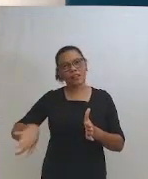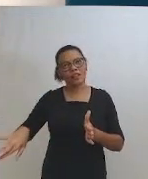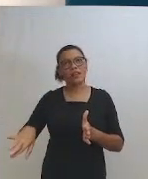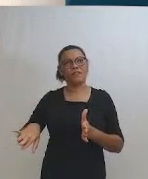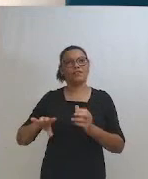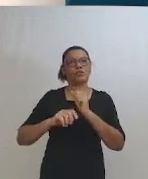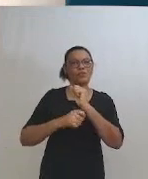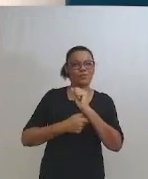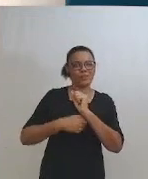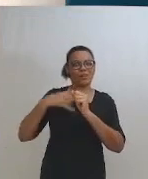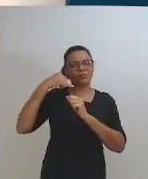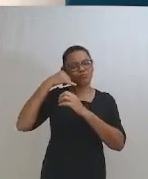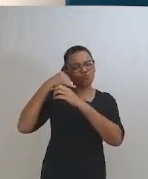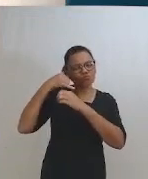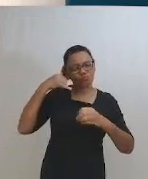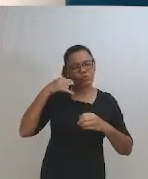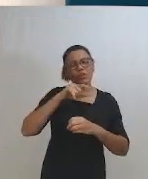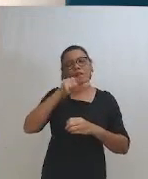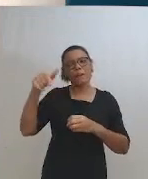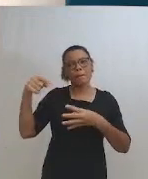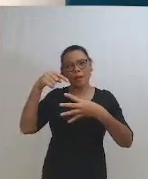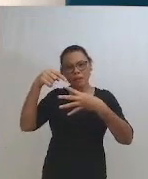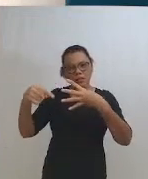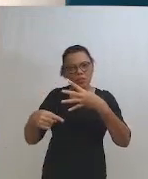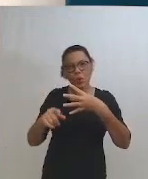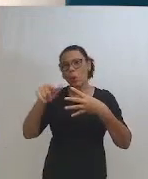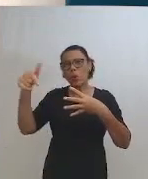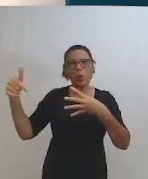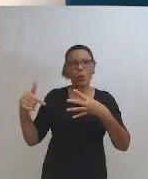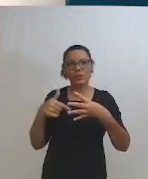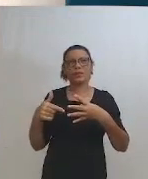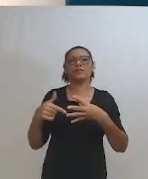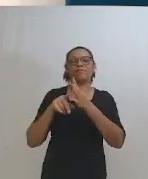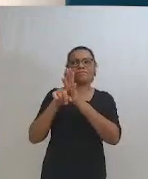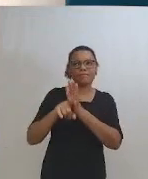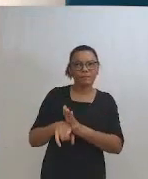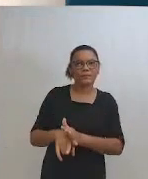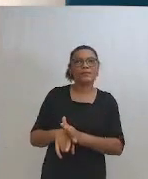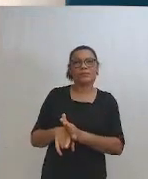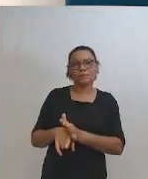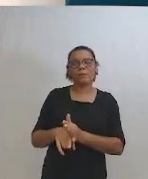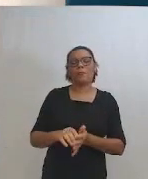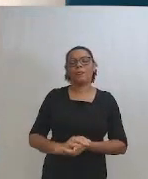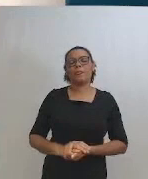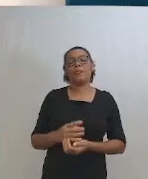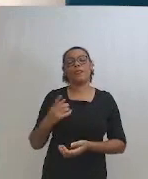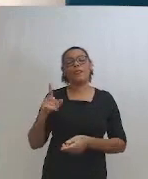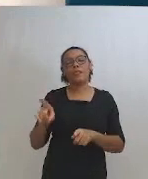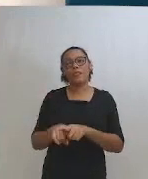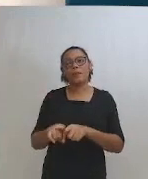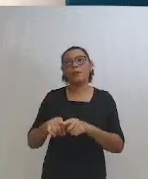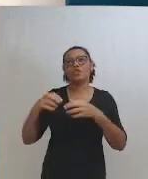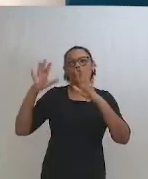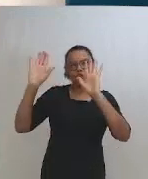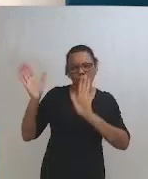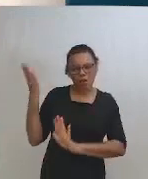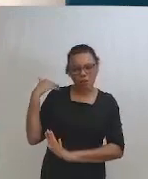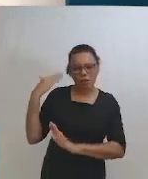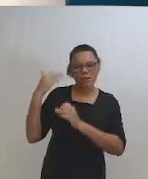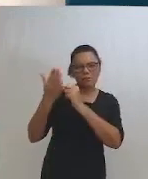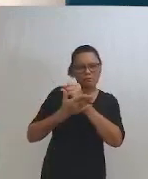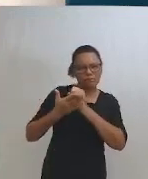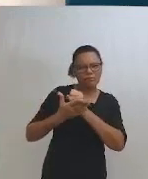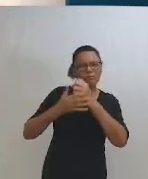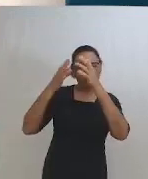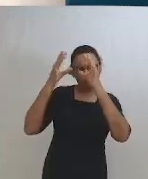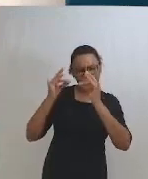outras medidas contra os investigados no âmbito da denominada Operação Plantum, foi expressamente fundamentada em afirmações incriminatórias